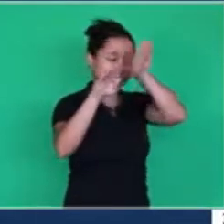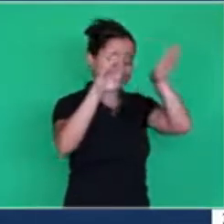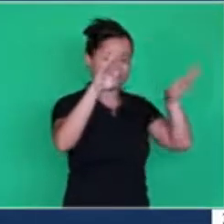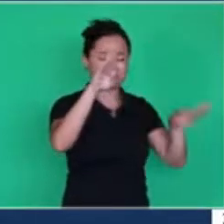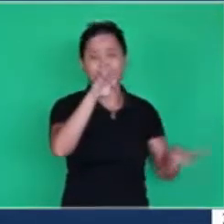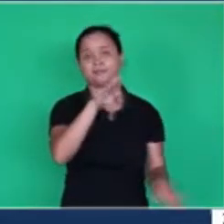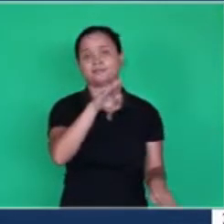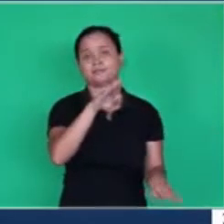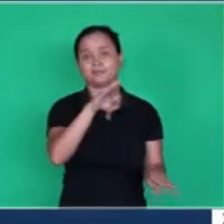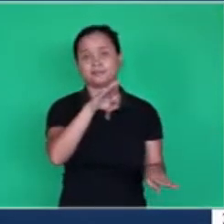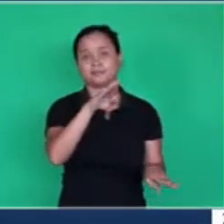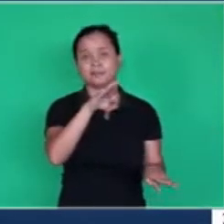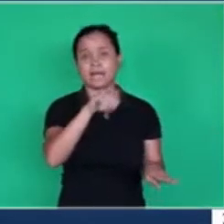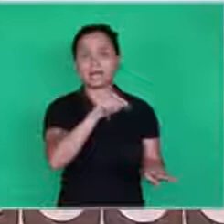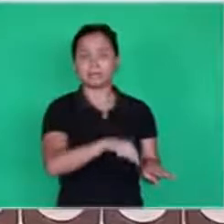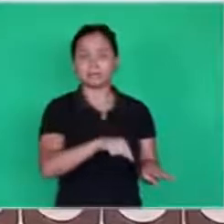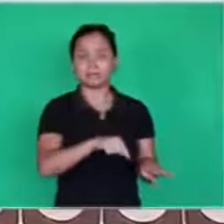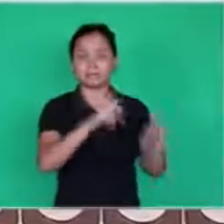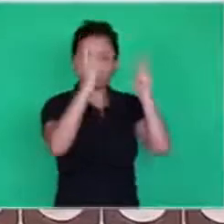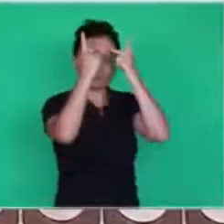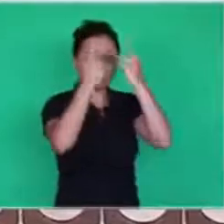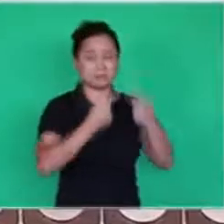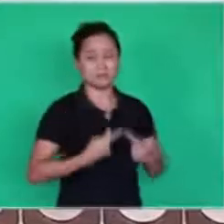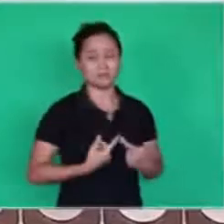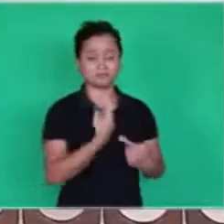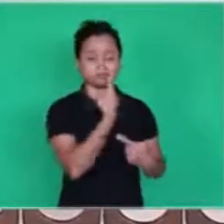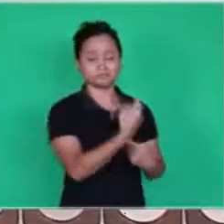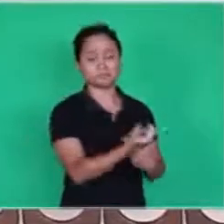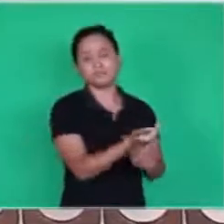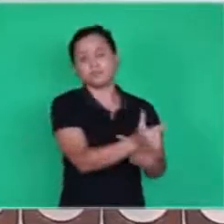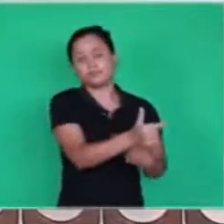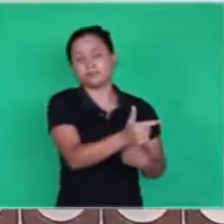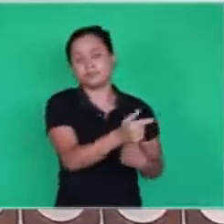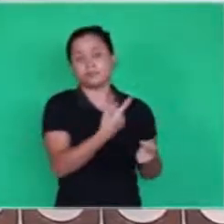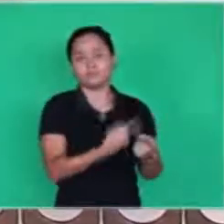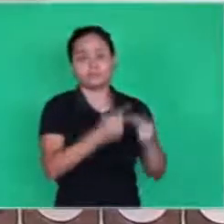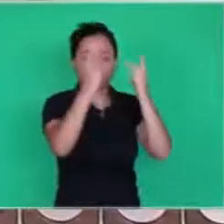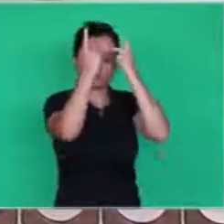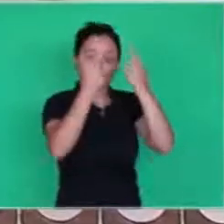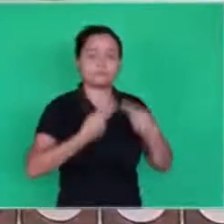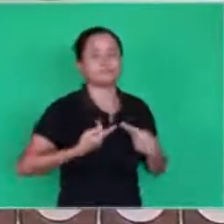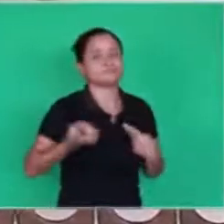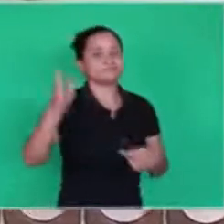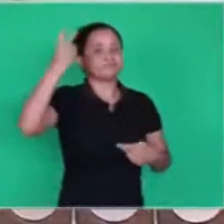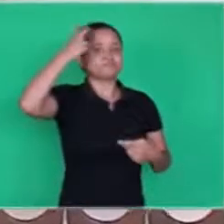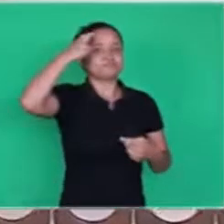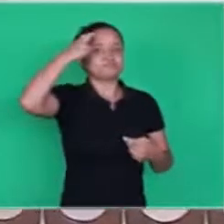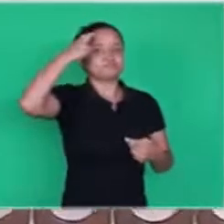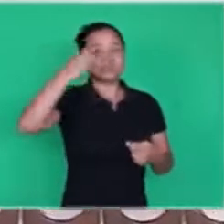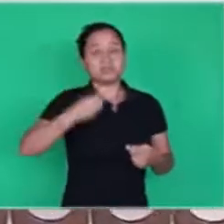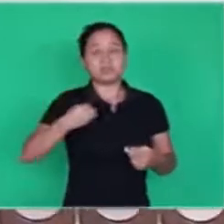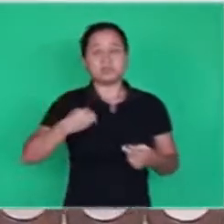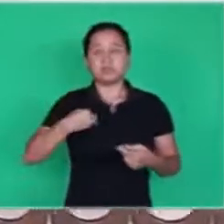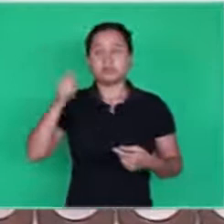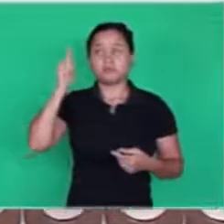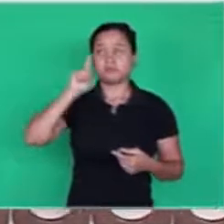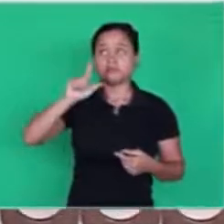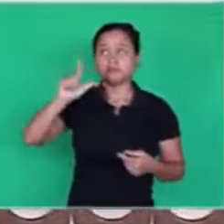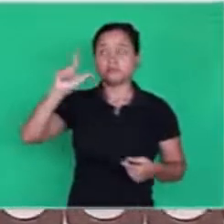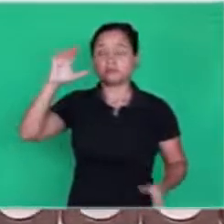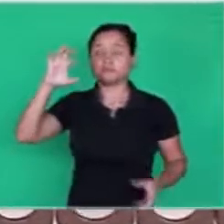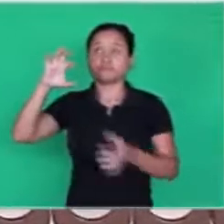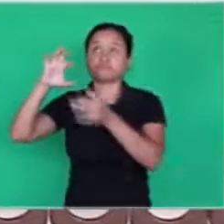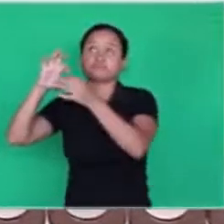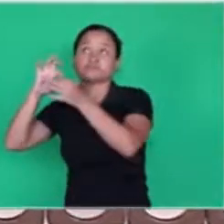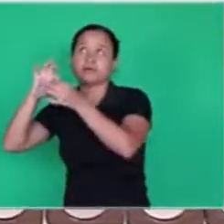interessado, porque ele tem, ele é muito inteligente, muito sabido, ele é capaz de atingir Deus do jeito que ele quer. Ele faz um foguete e